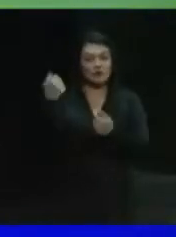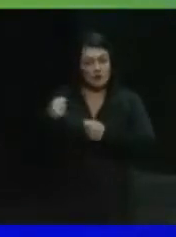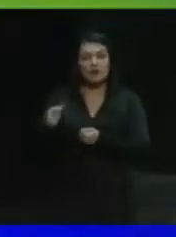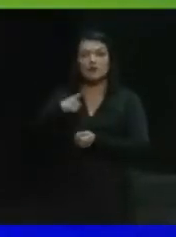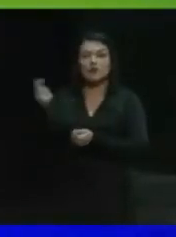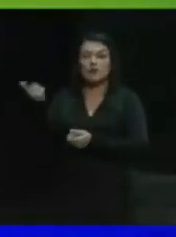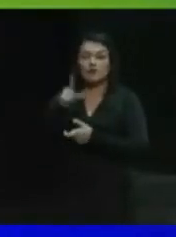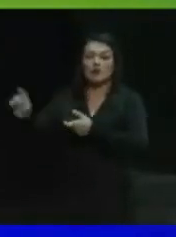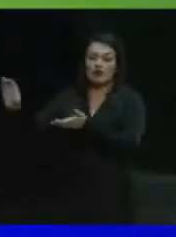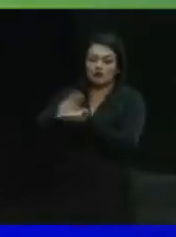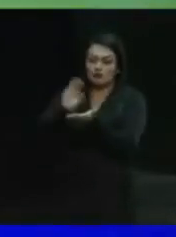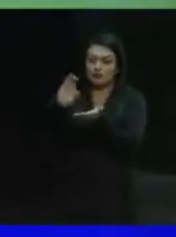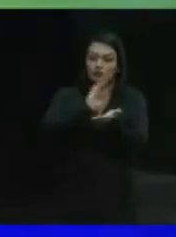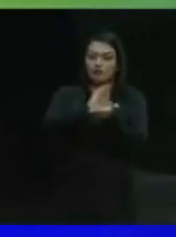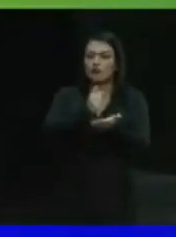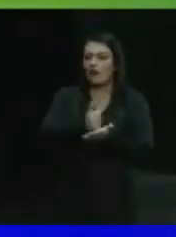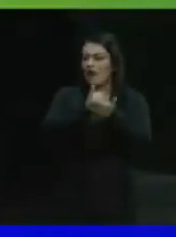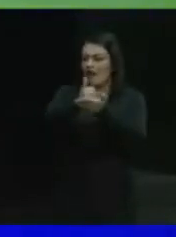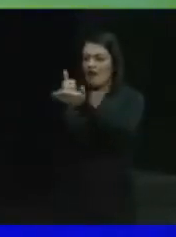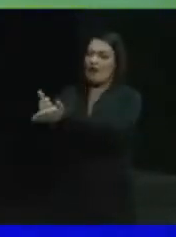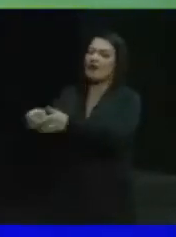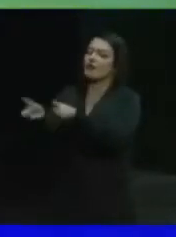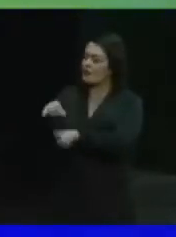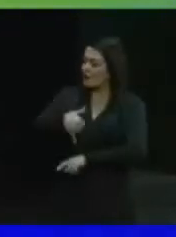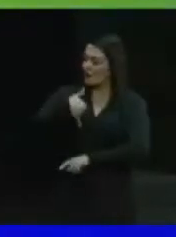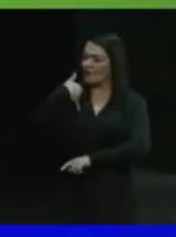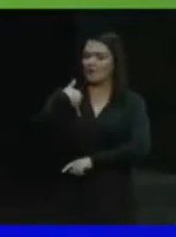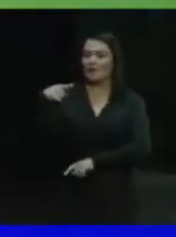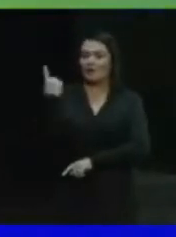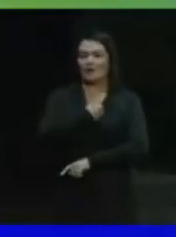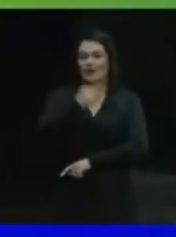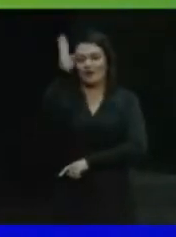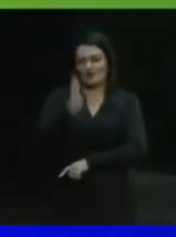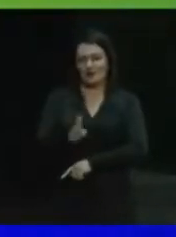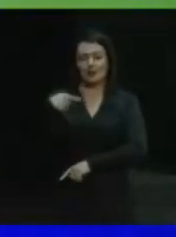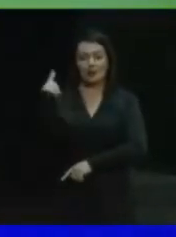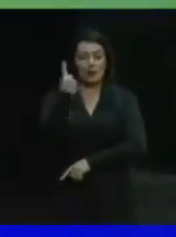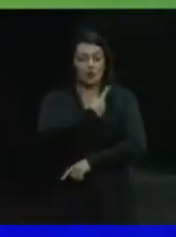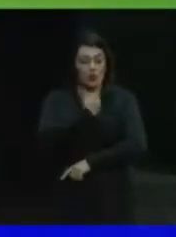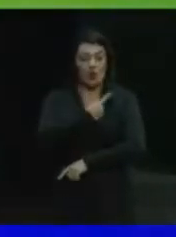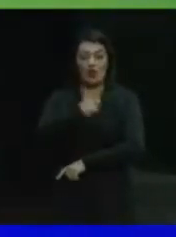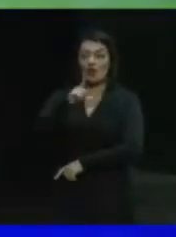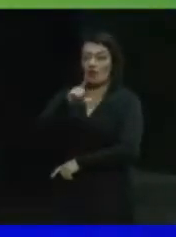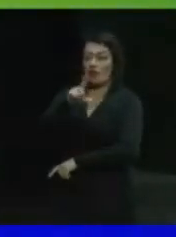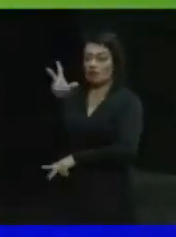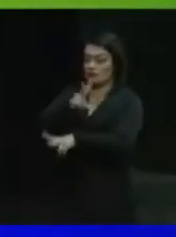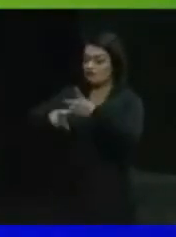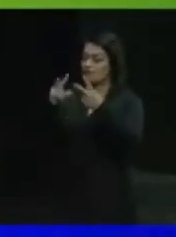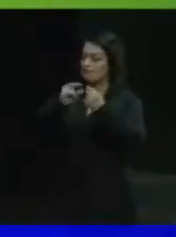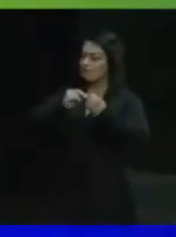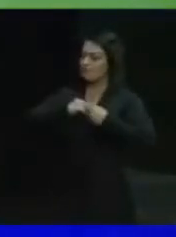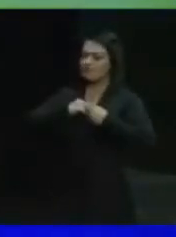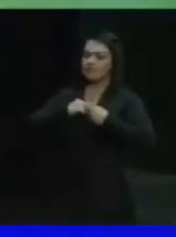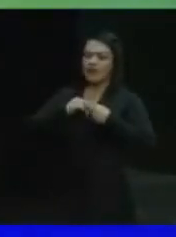investimentos e nos fará orgulhosos de nosso país. Nós somos detentores dessa enorme